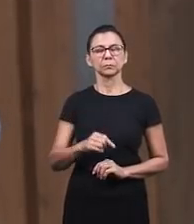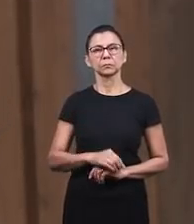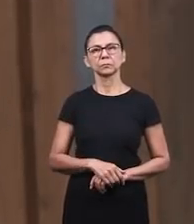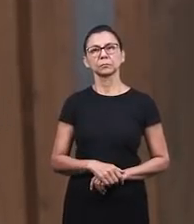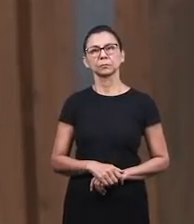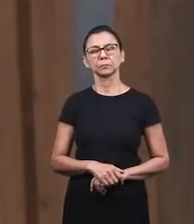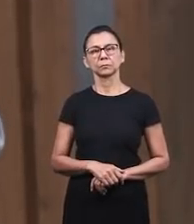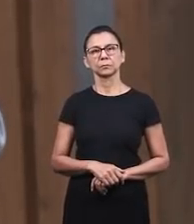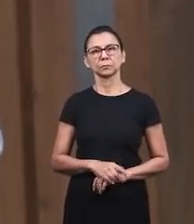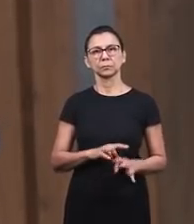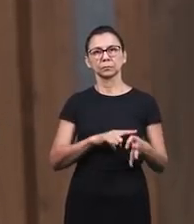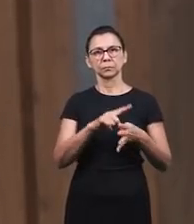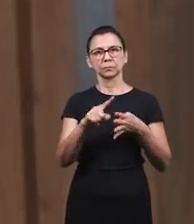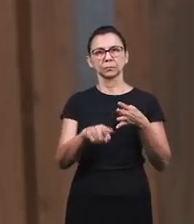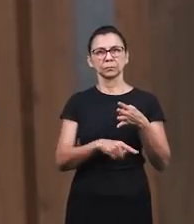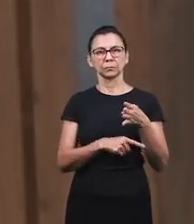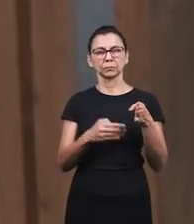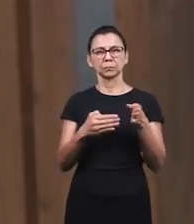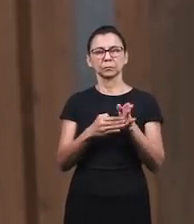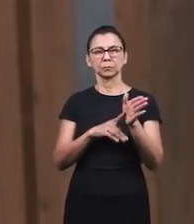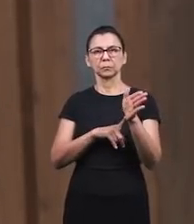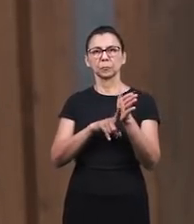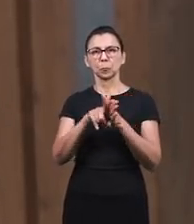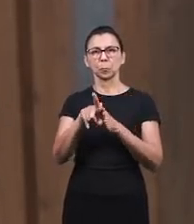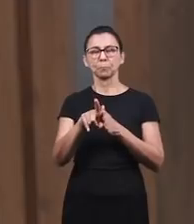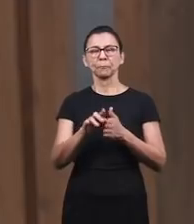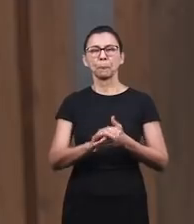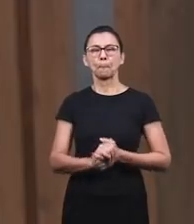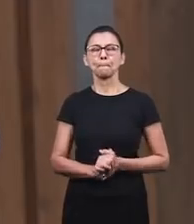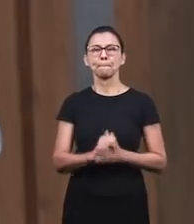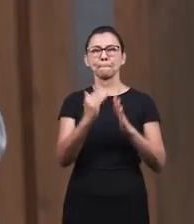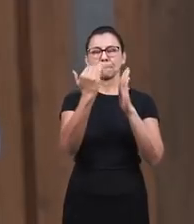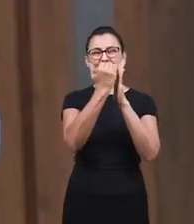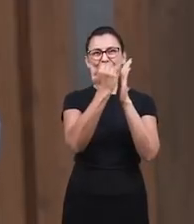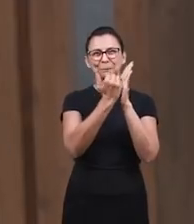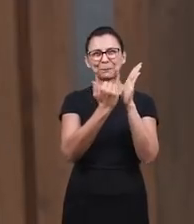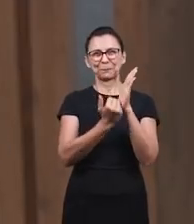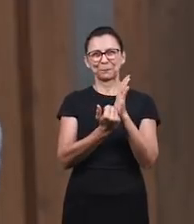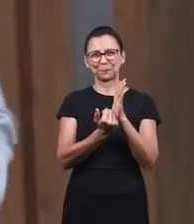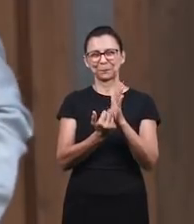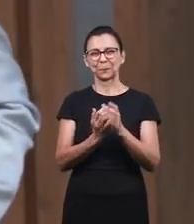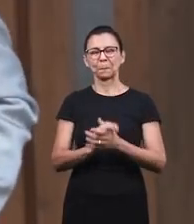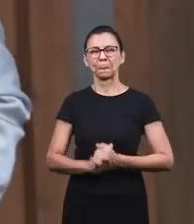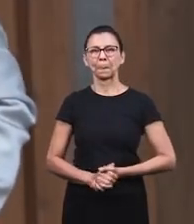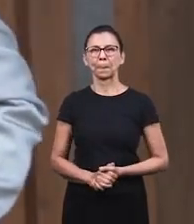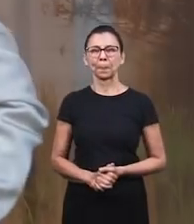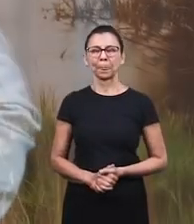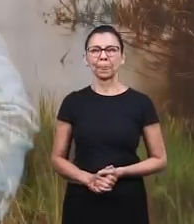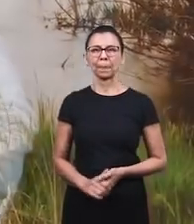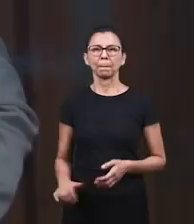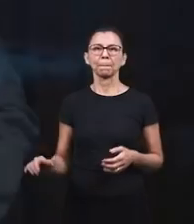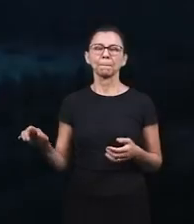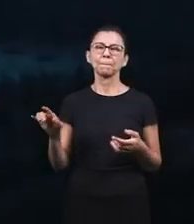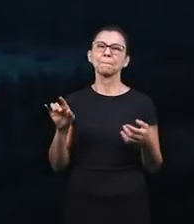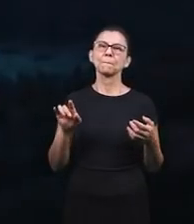louvor que nós vamos adorar, vamos então para a quarta e última pergunta desta programação da tarde deste domingo.